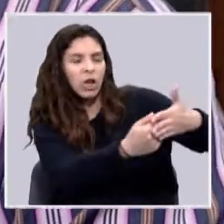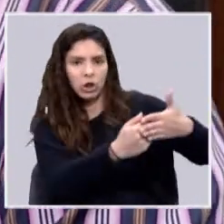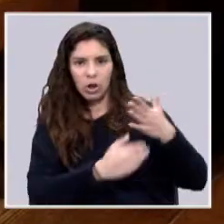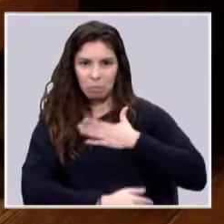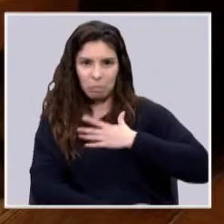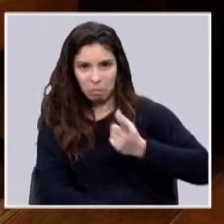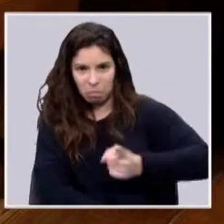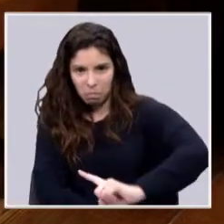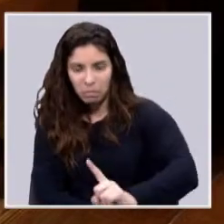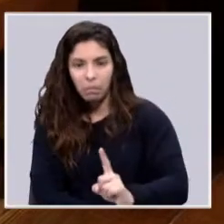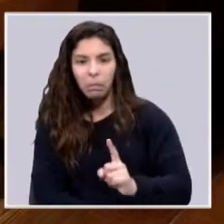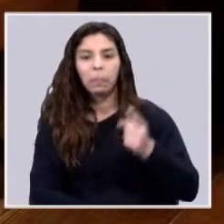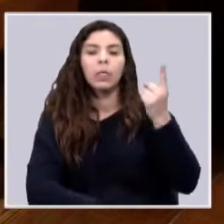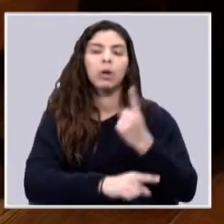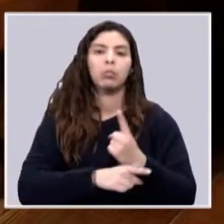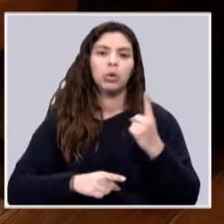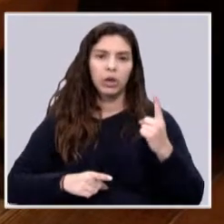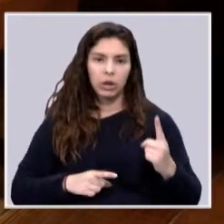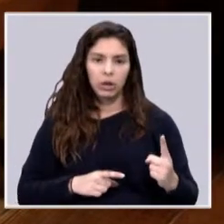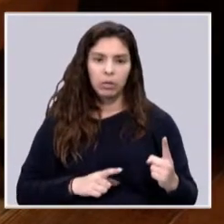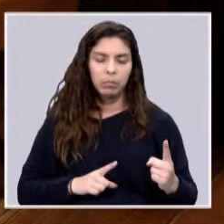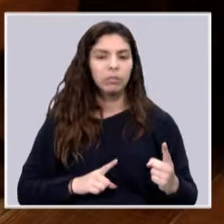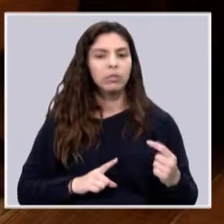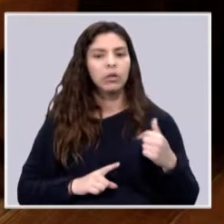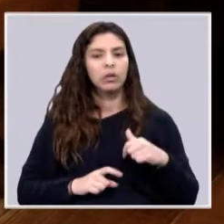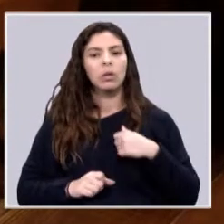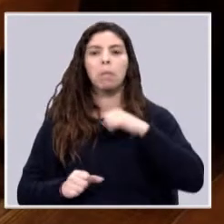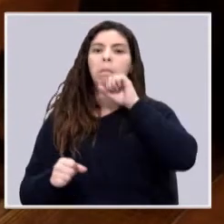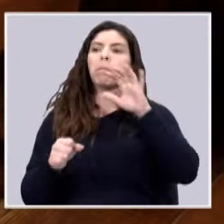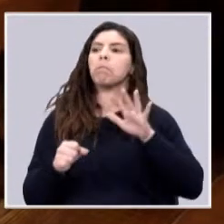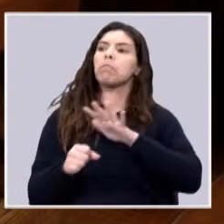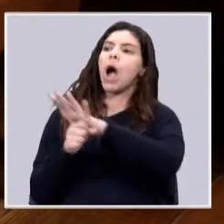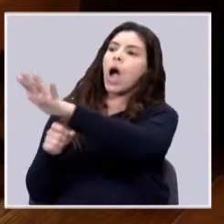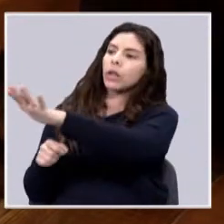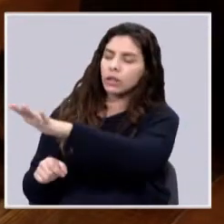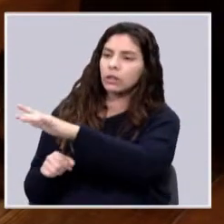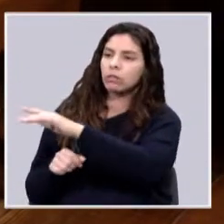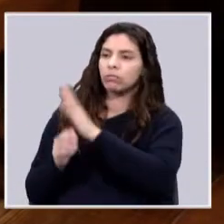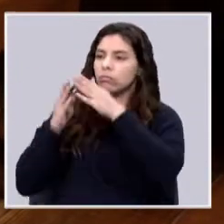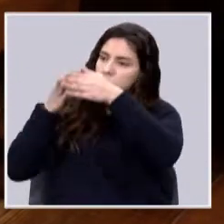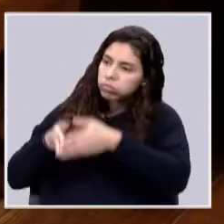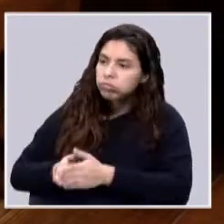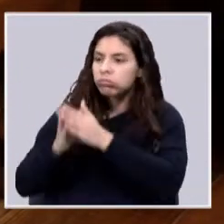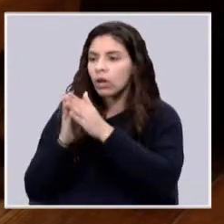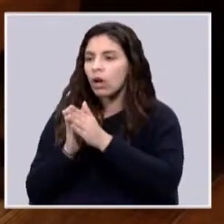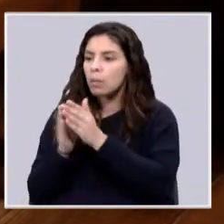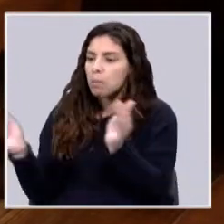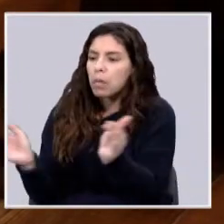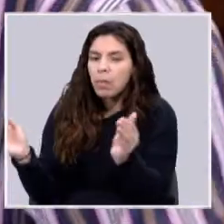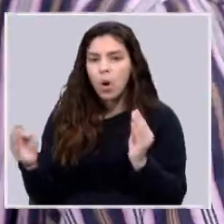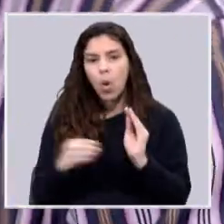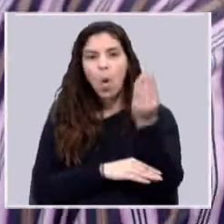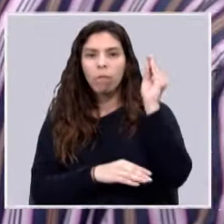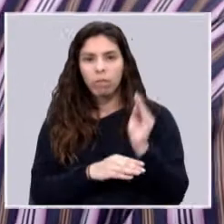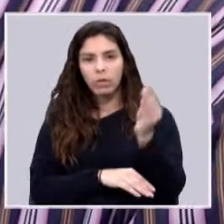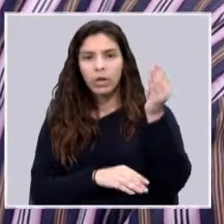em cativeiro. Porque aí, sem querer ser fuleiro, ir ao mar separar uma cria de uma família de golfinhos não é